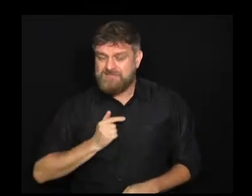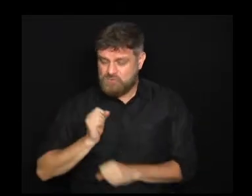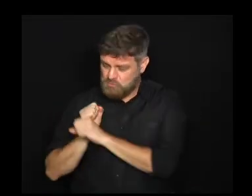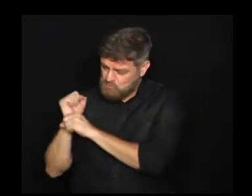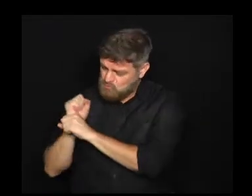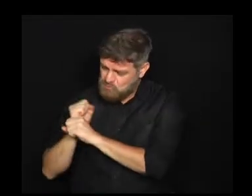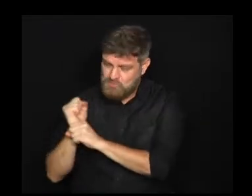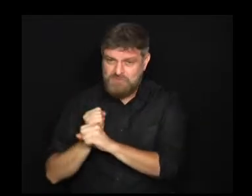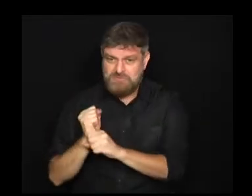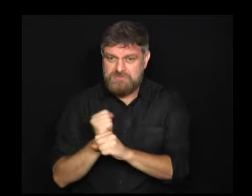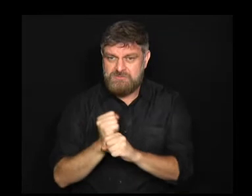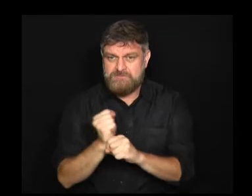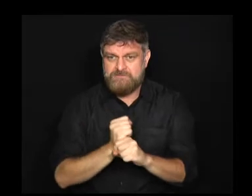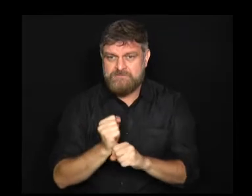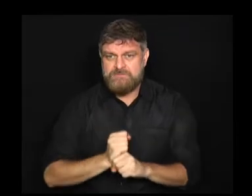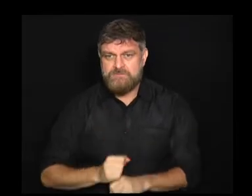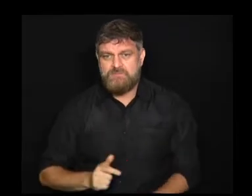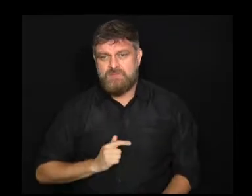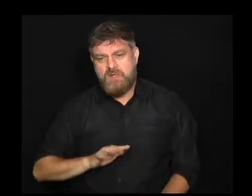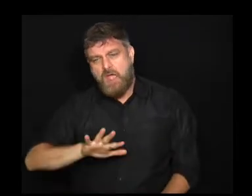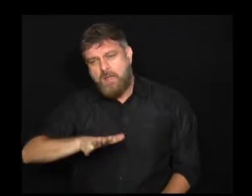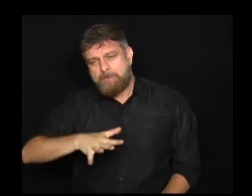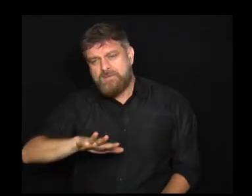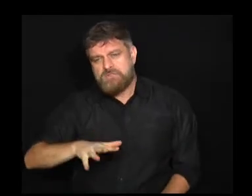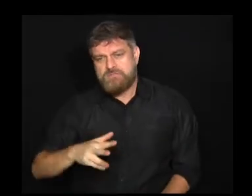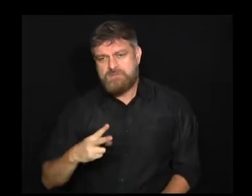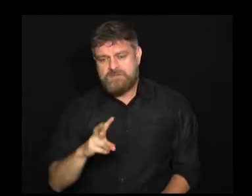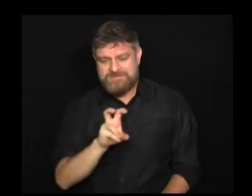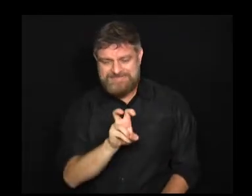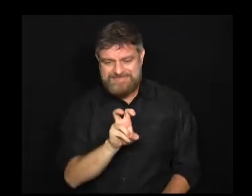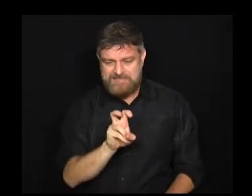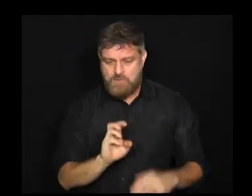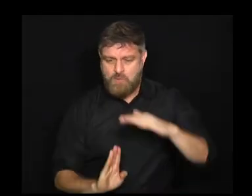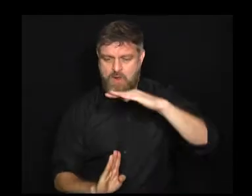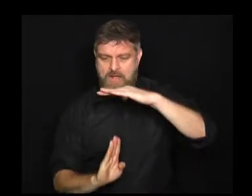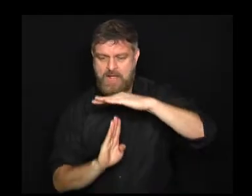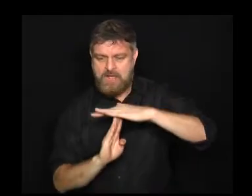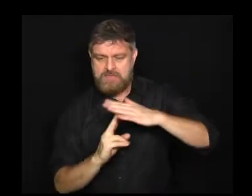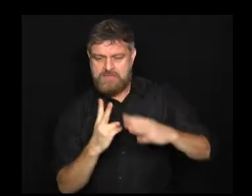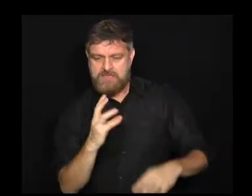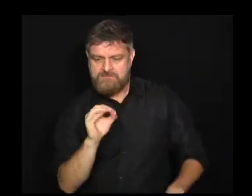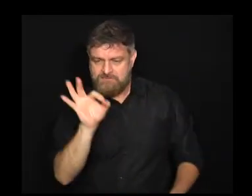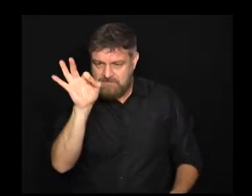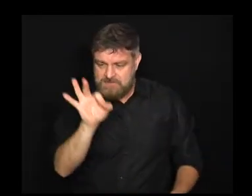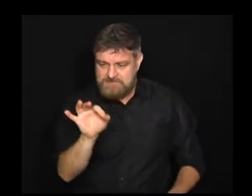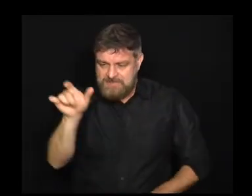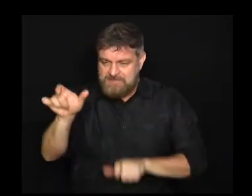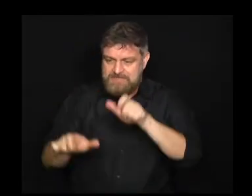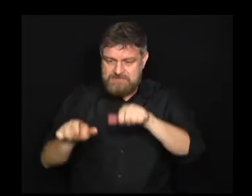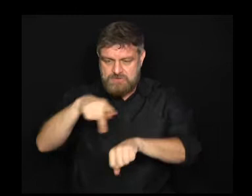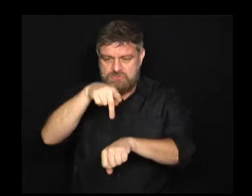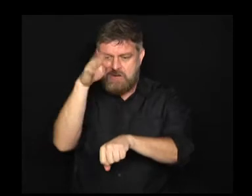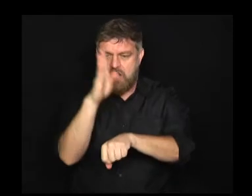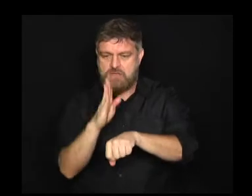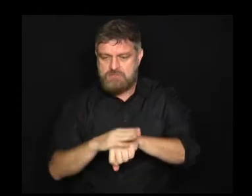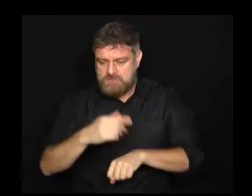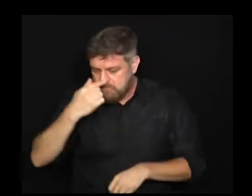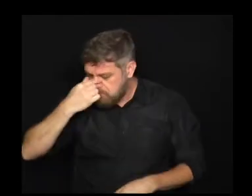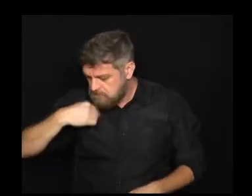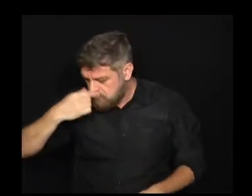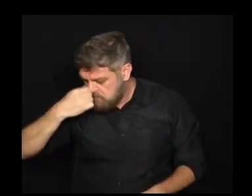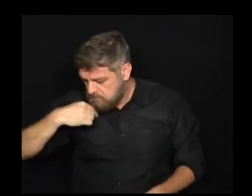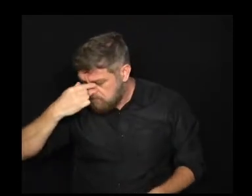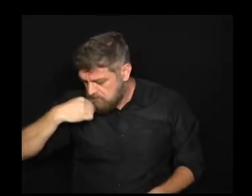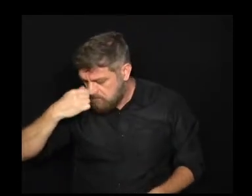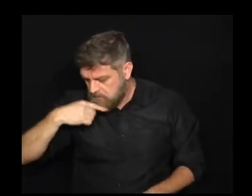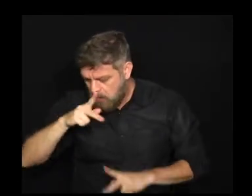anos por cerca de 5 a 20% dos quadros gripais no Brasil. Tá? Isso é dado